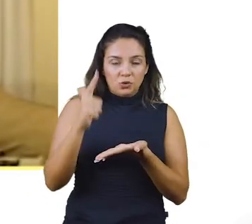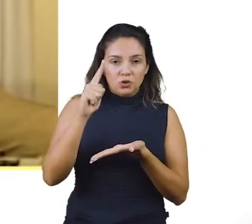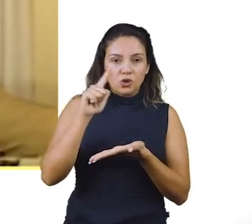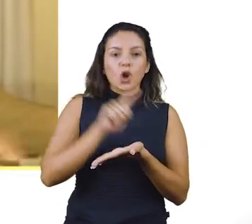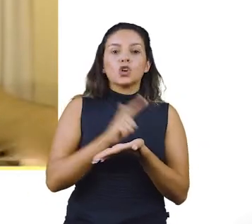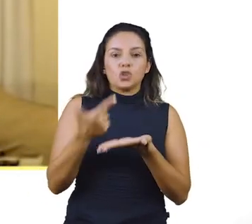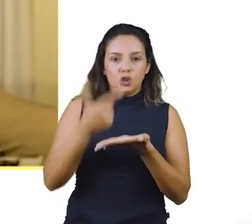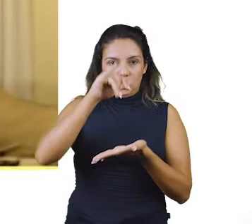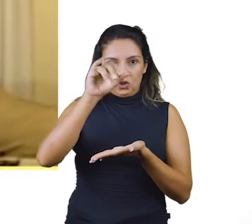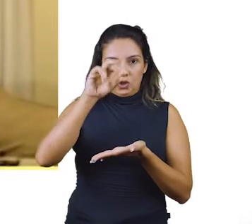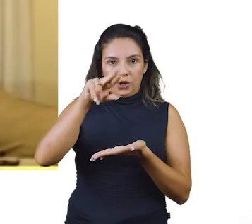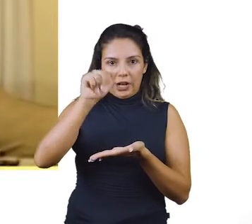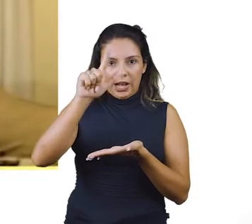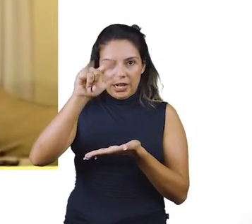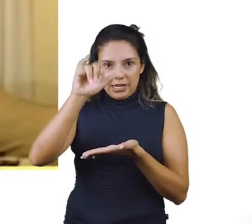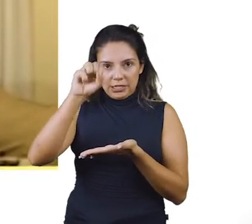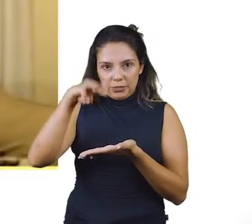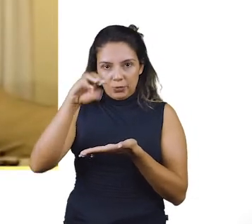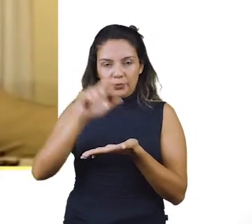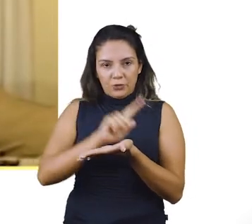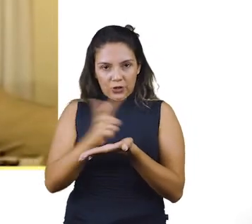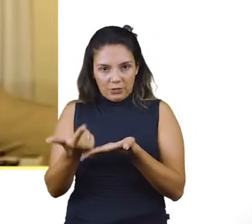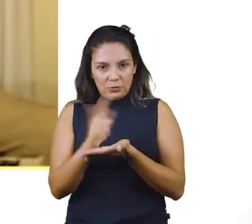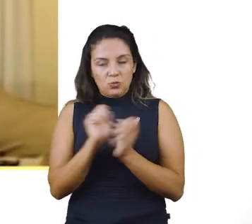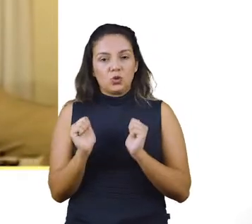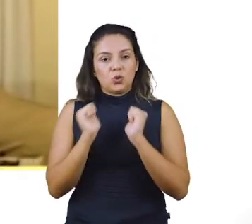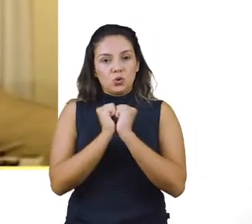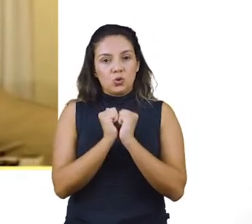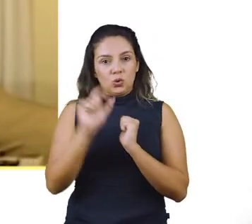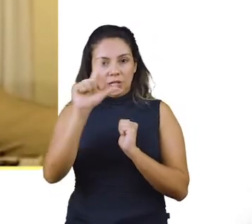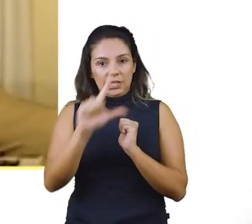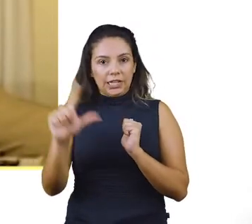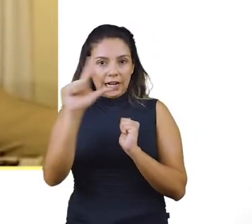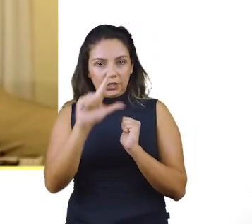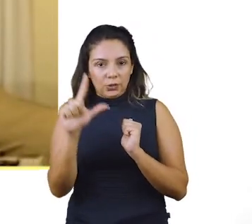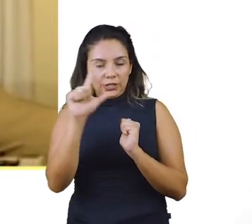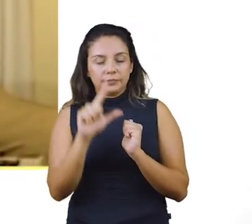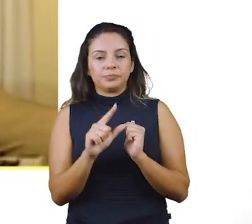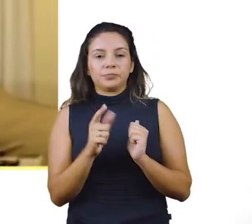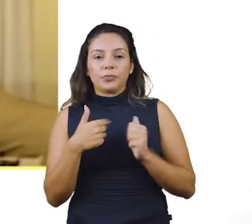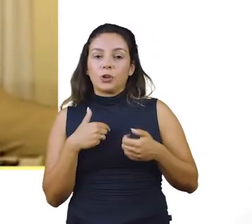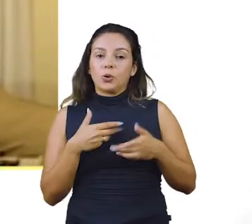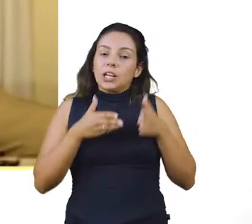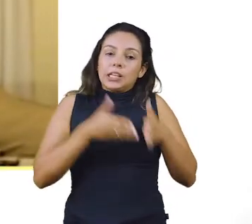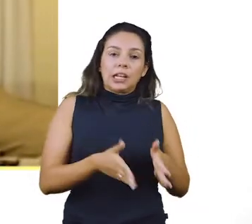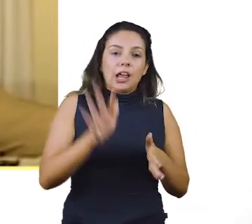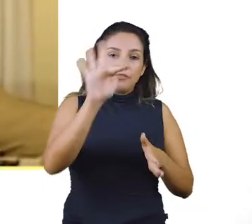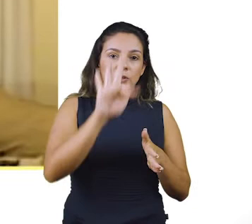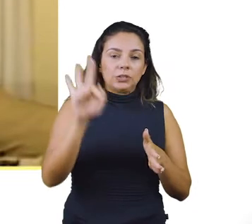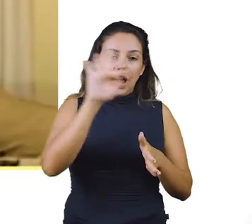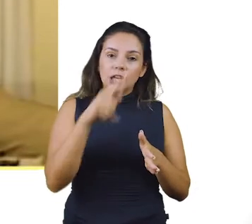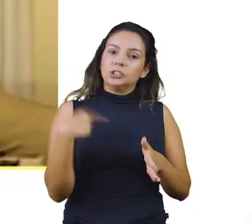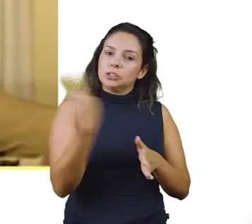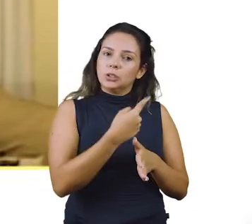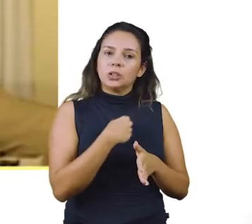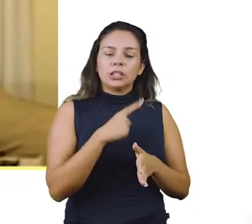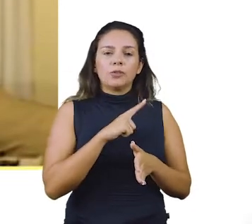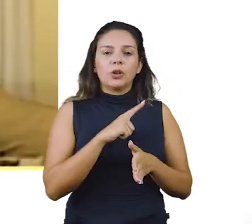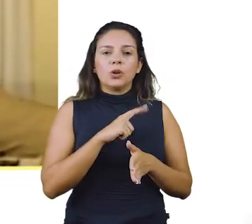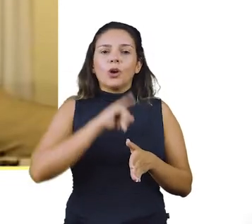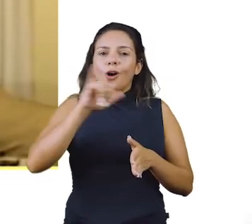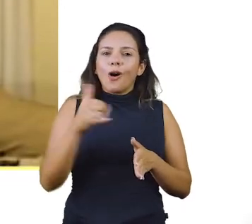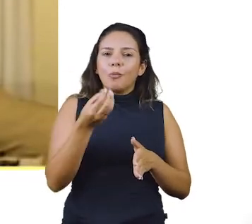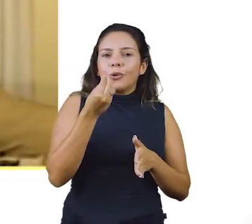ter optado pelo jornalismo literário bem quando eu entrei na faculdade. Então, a gente teve uma